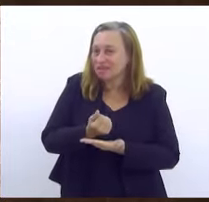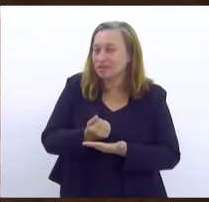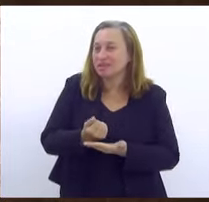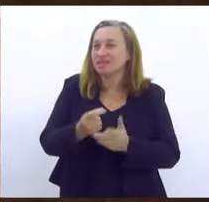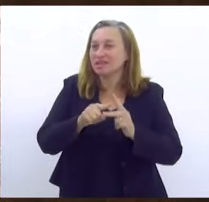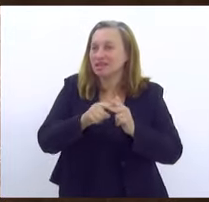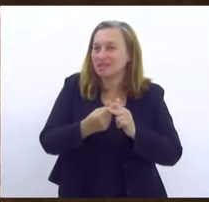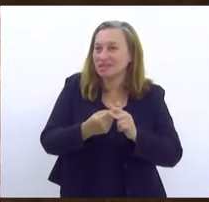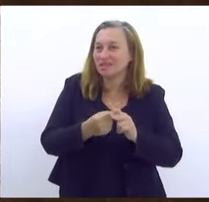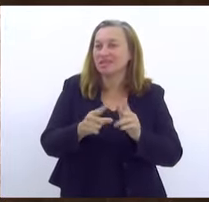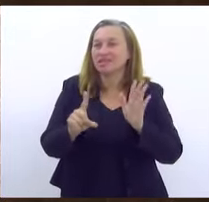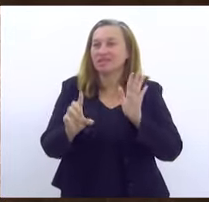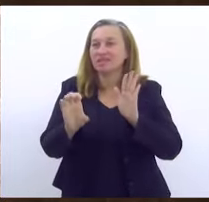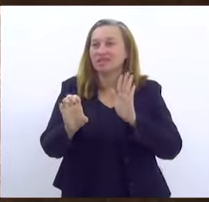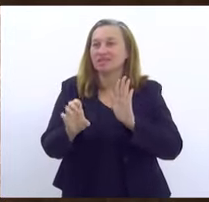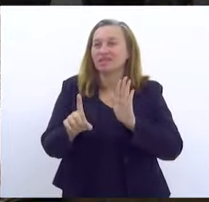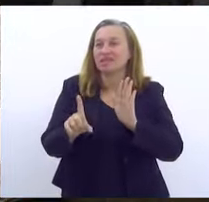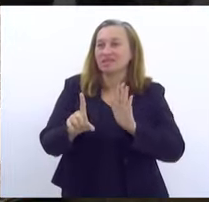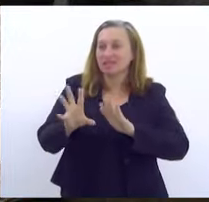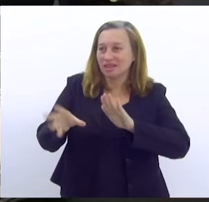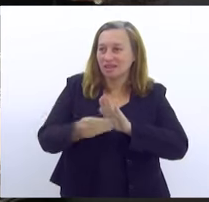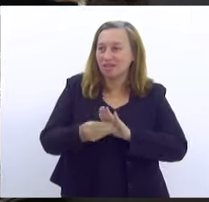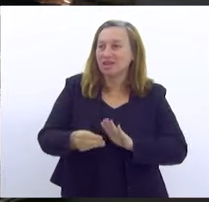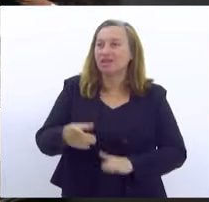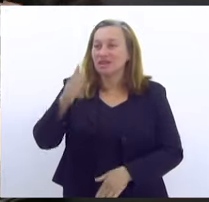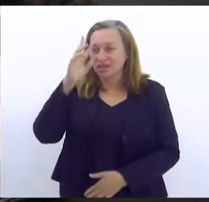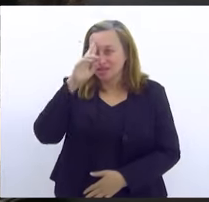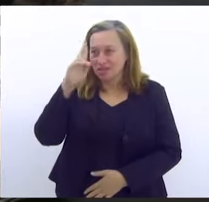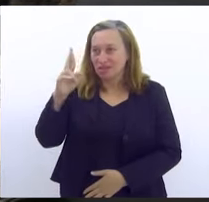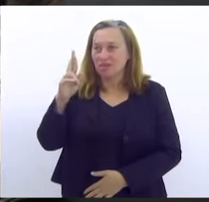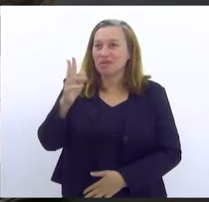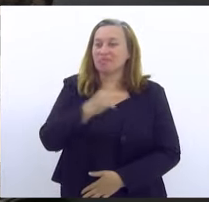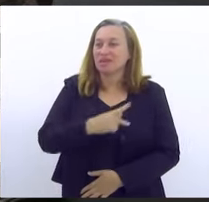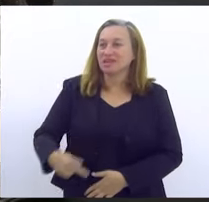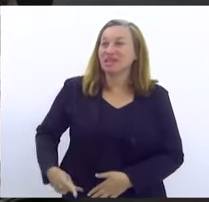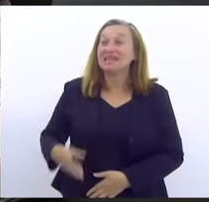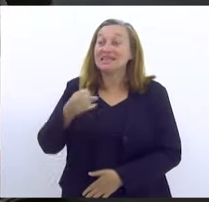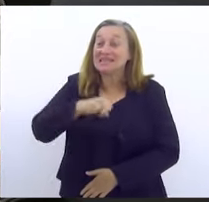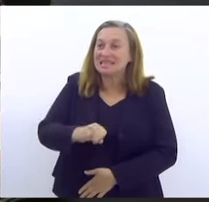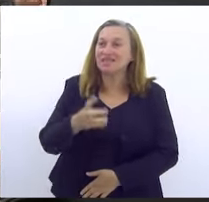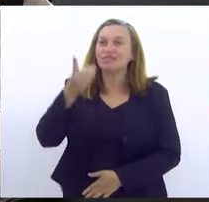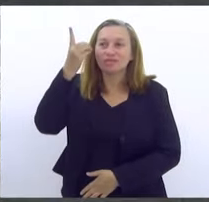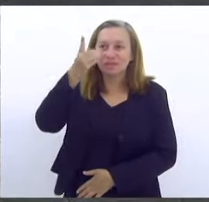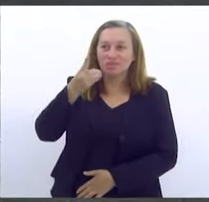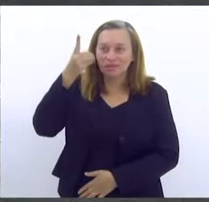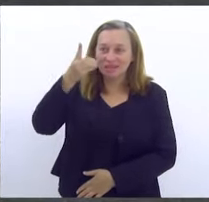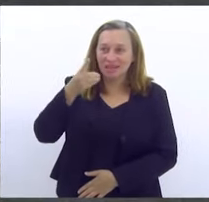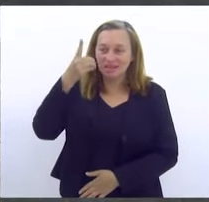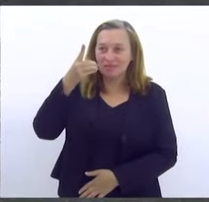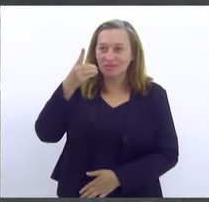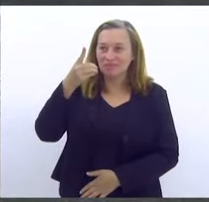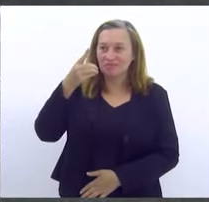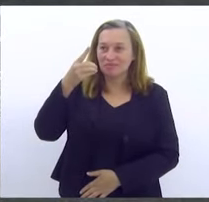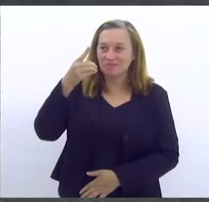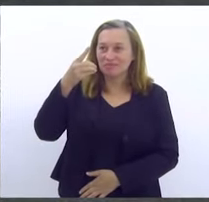emenda. Senhora presidente. Deputado Luiz Paulo. Se o deputado Márcio Pacheco...